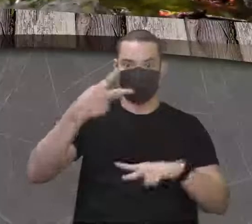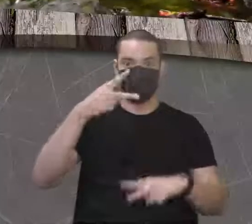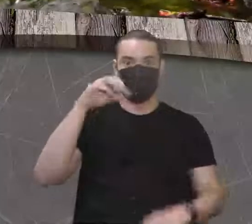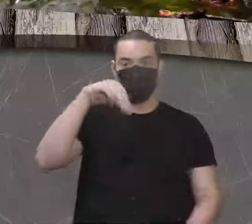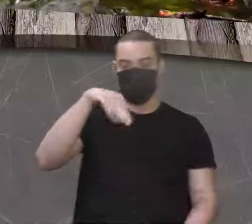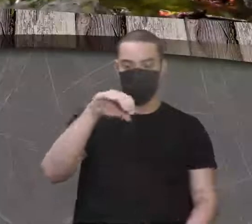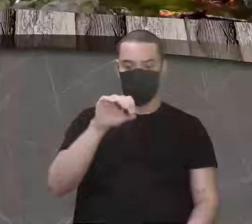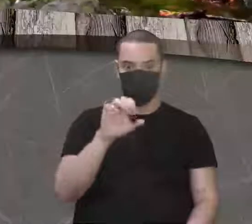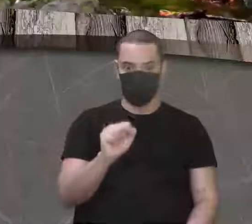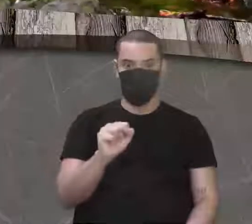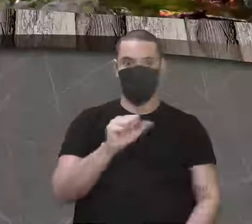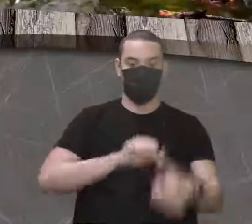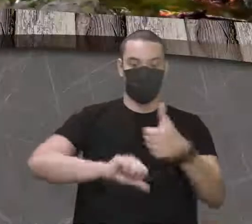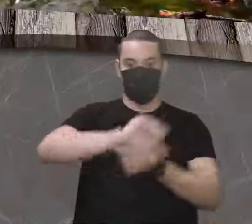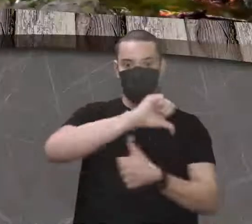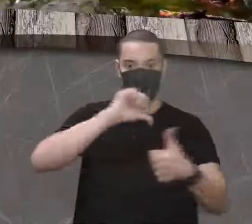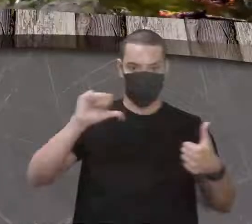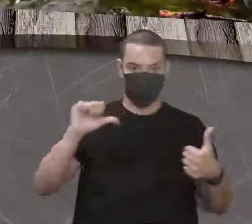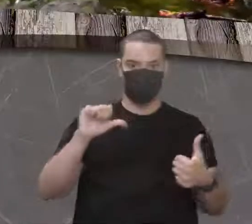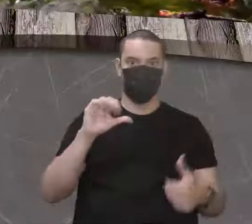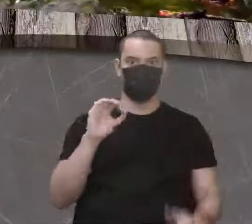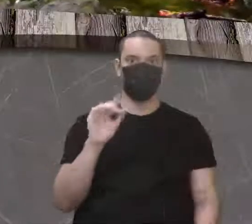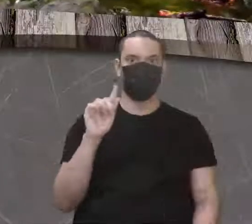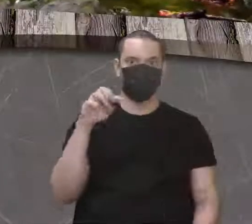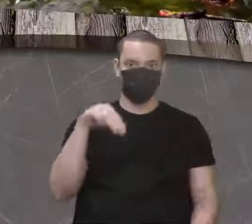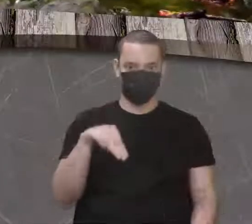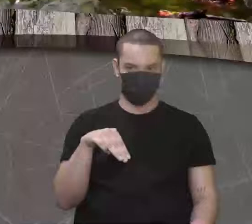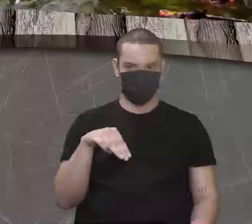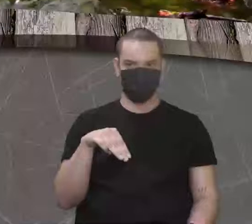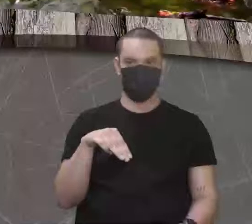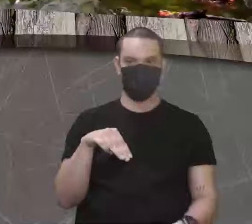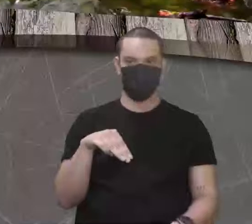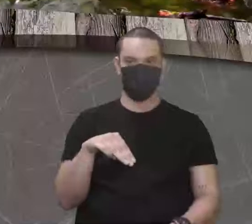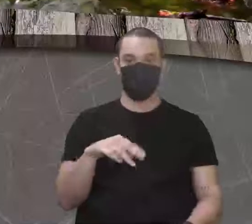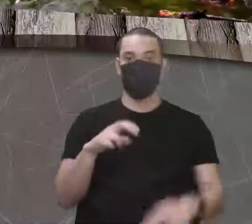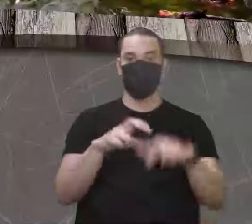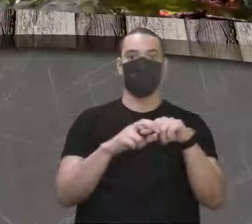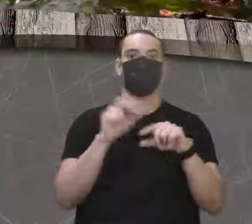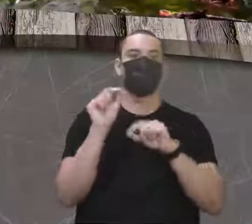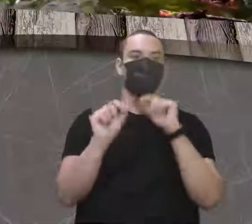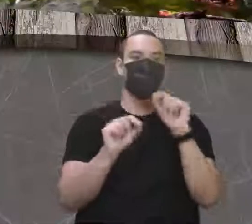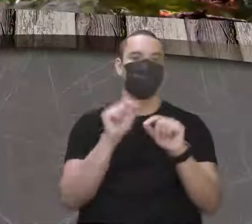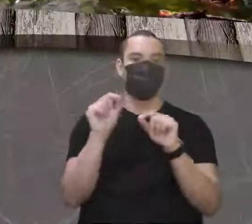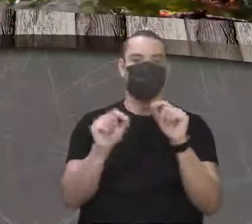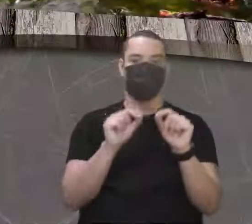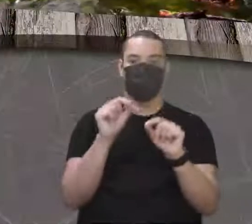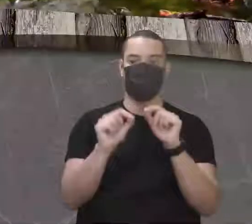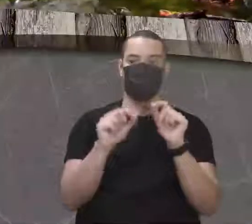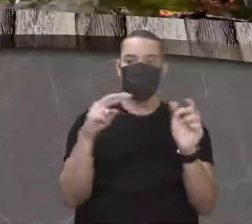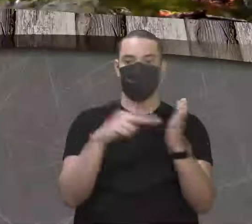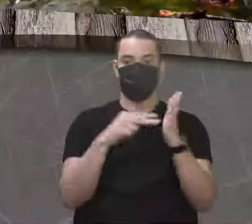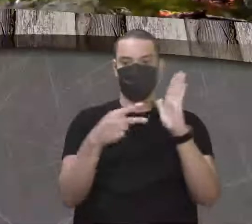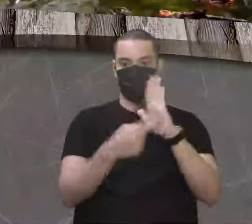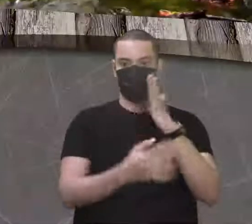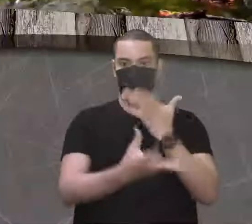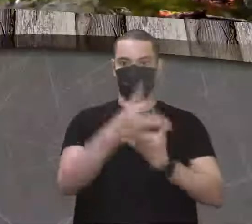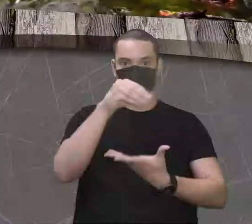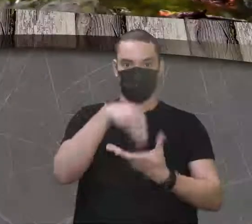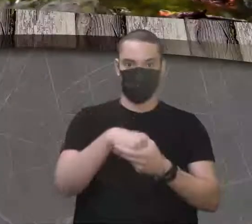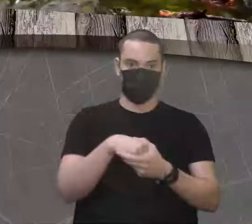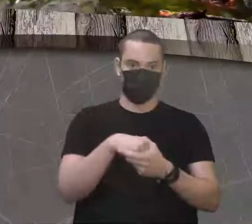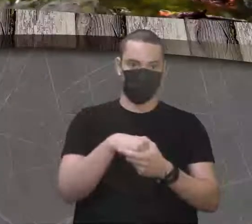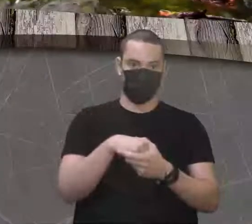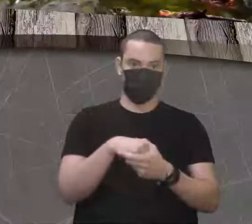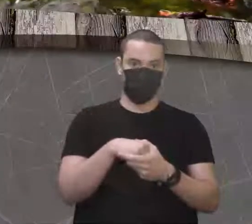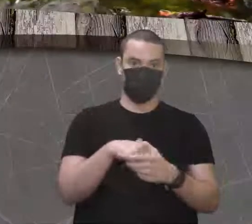organismo geneticamente modificado, OGM, né? Organismo geneticamente modificado. Então, o que isso é?